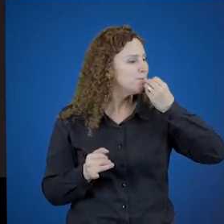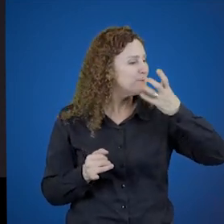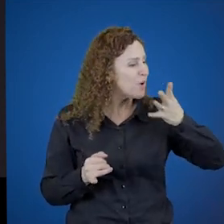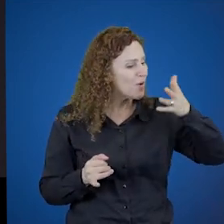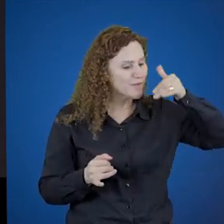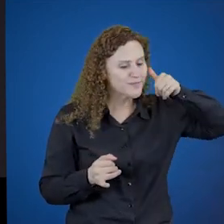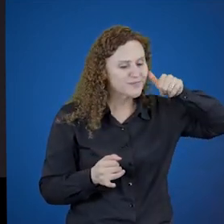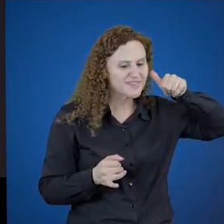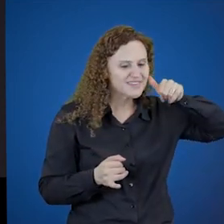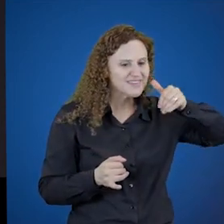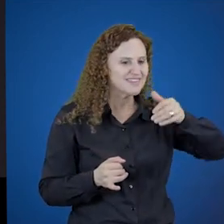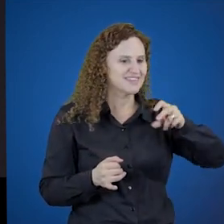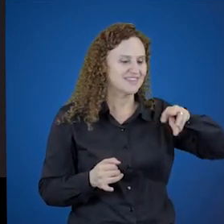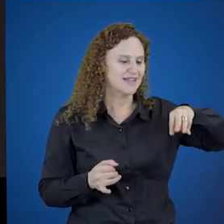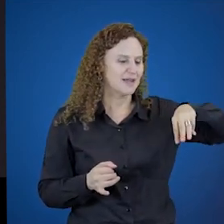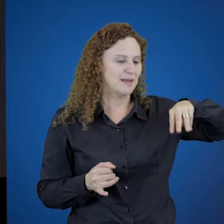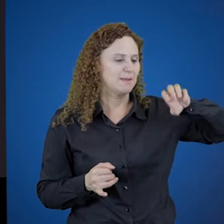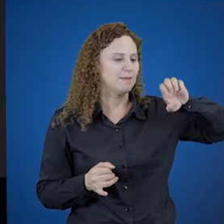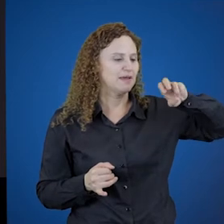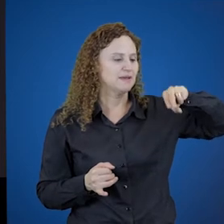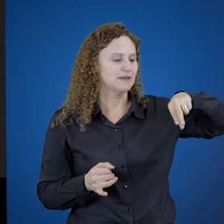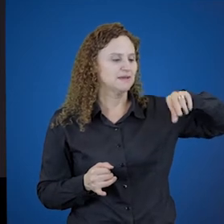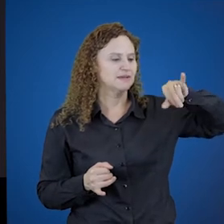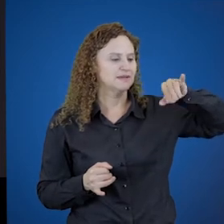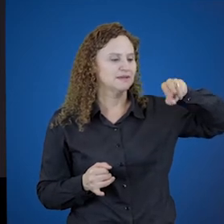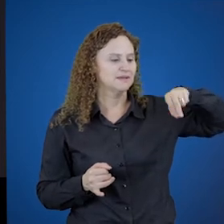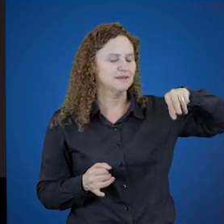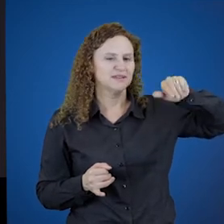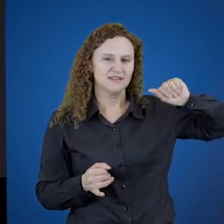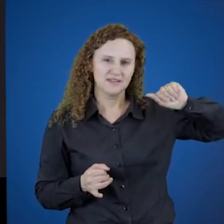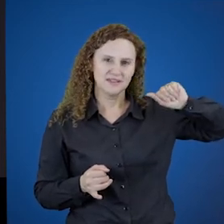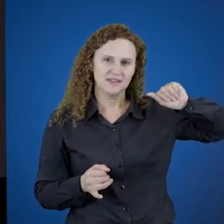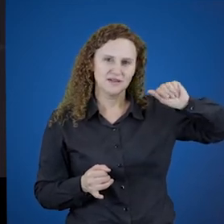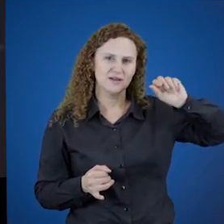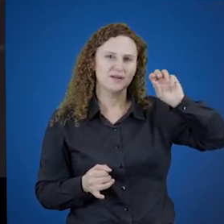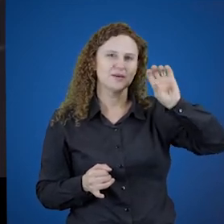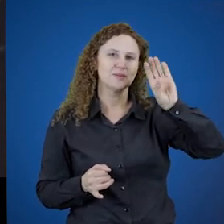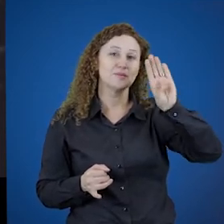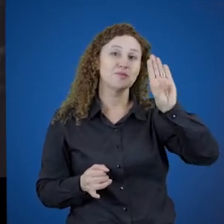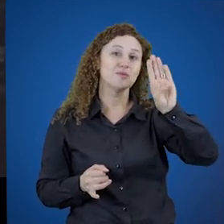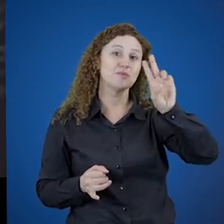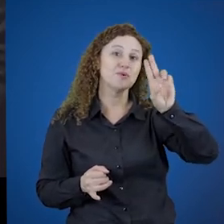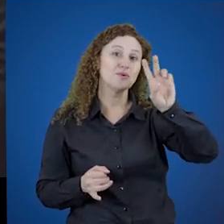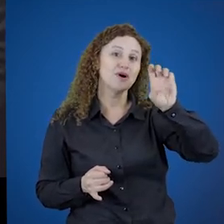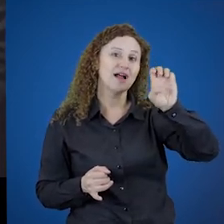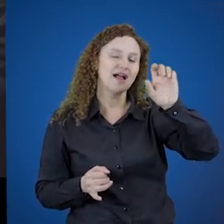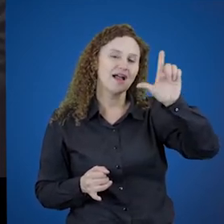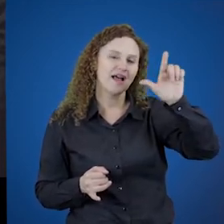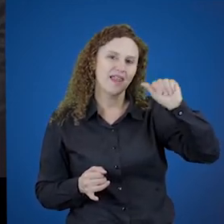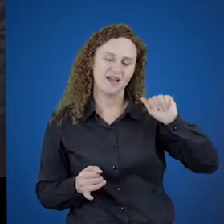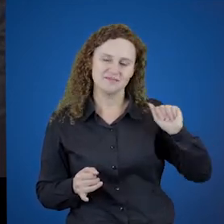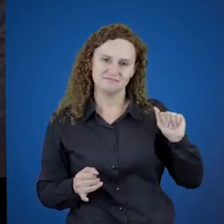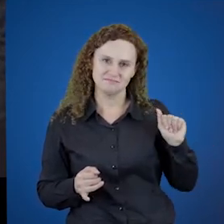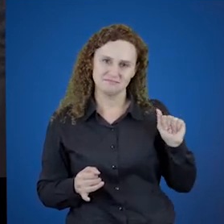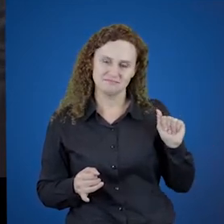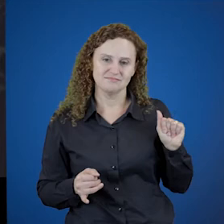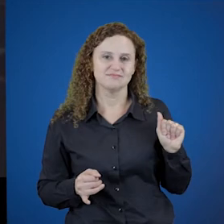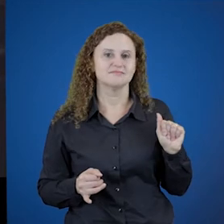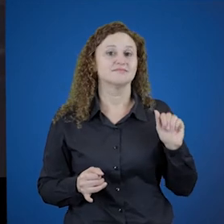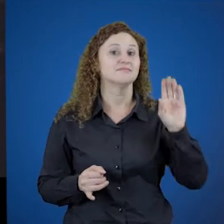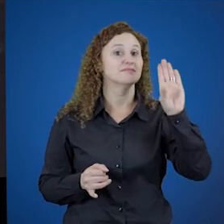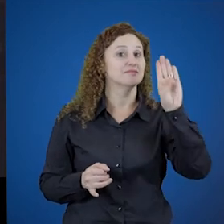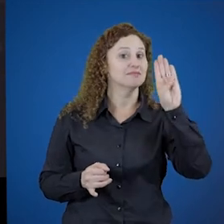Dizer menina boa você é por ela que significa menina no nominativo